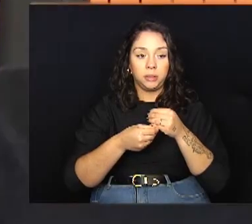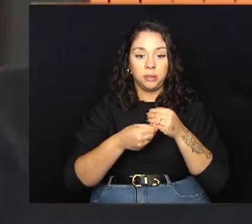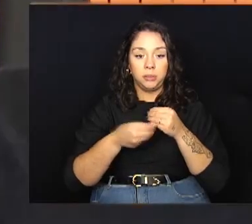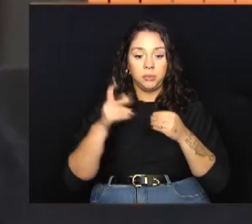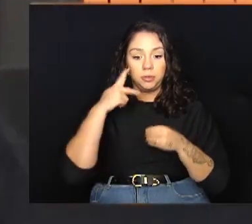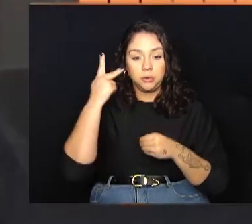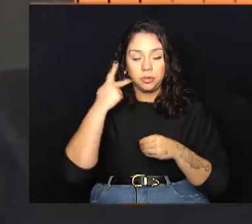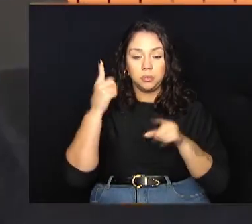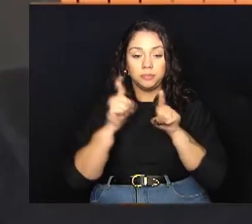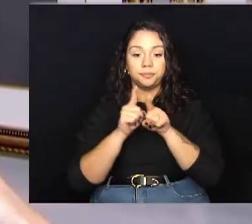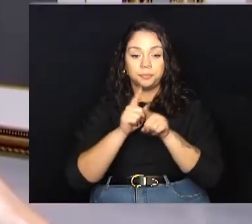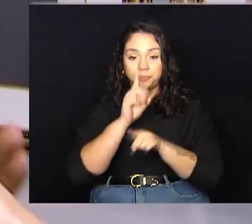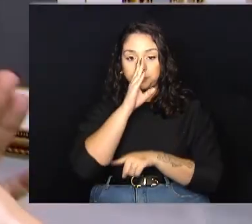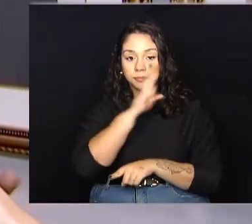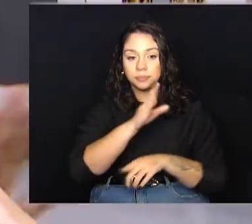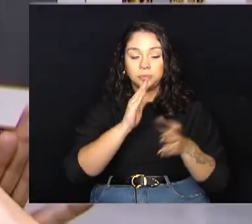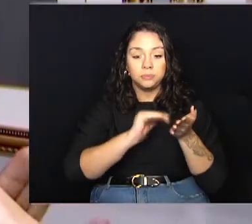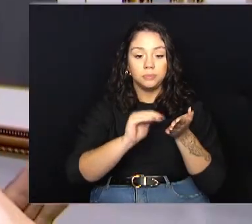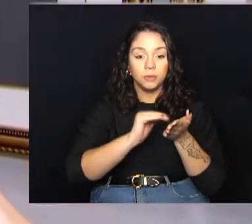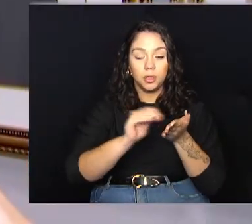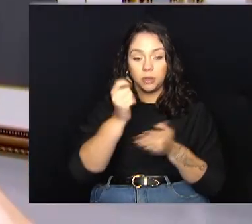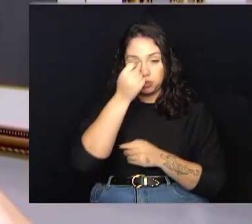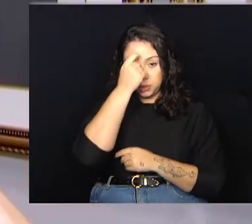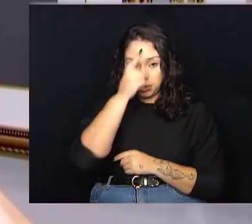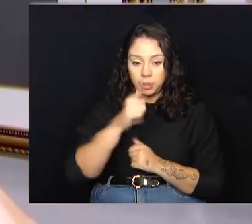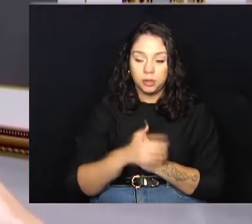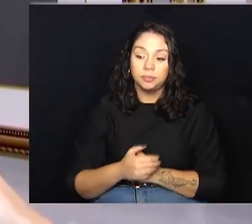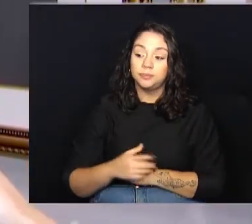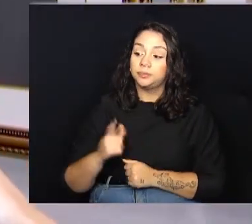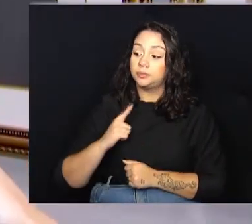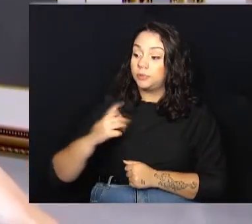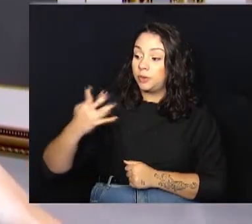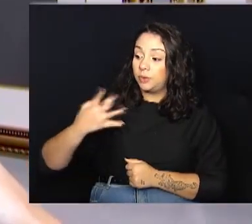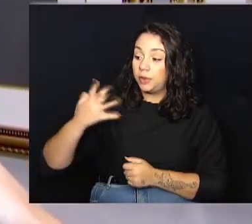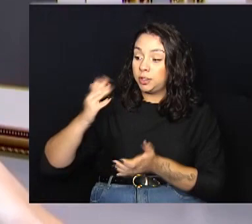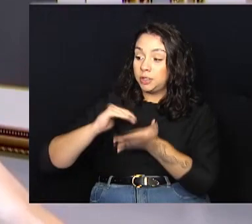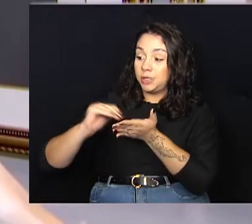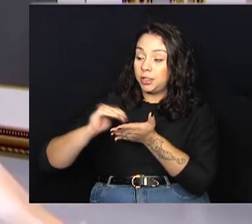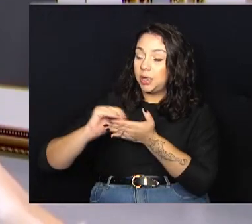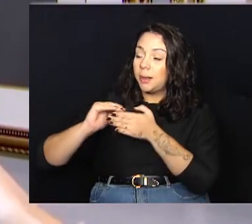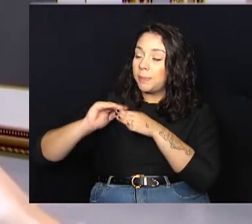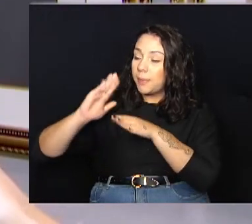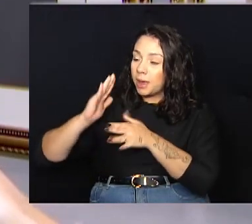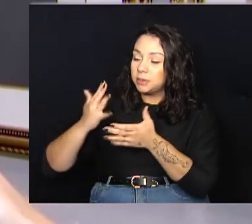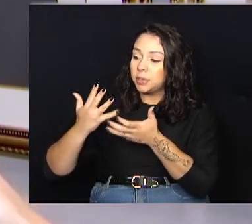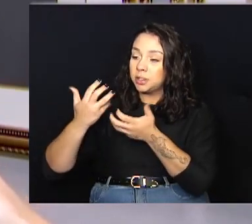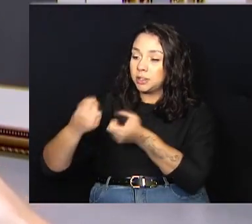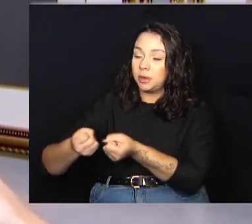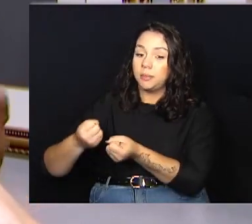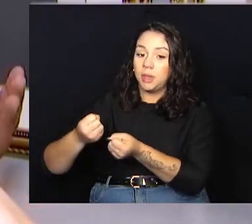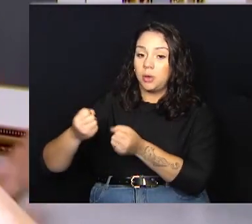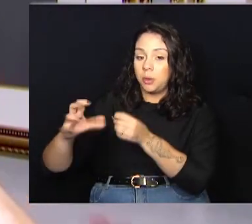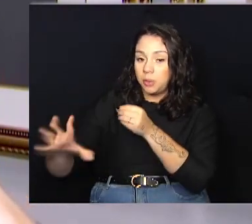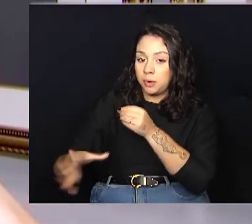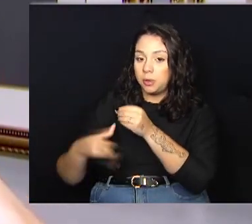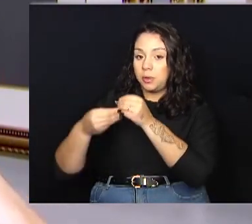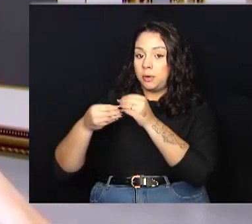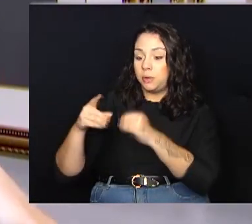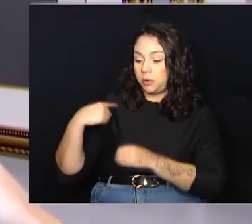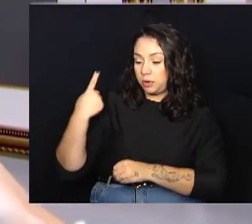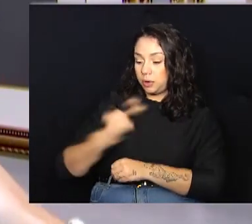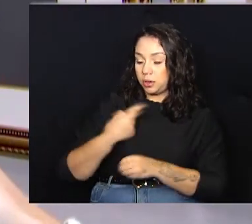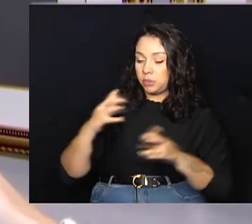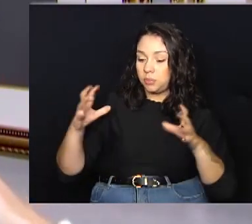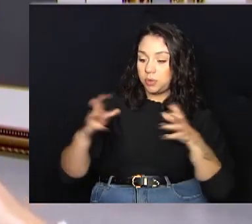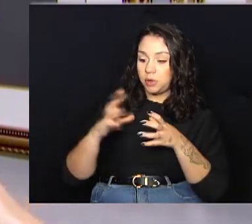a secretaria de cultura foi a quarta secretaria quarta que mais recebeu emendas nossas aqui dos